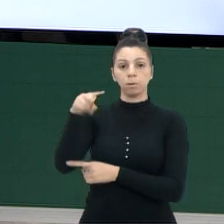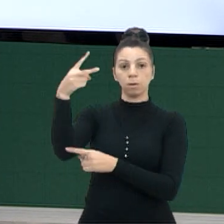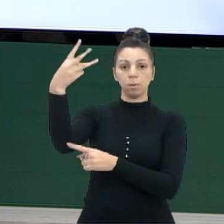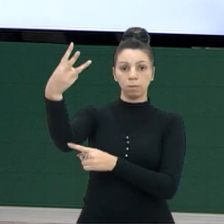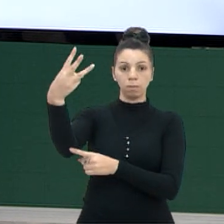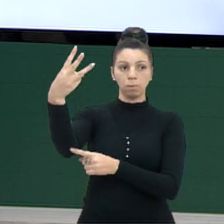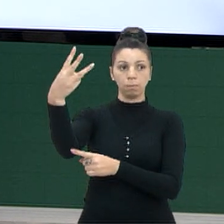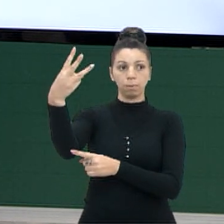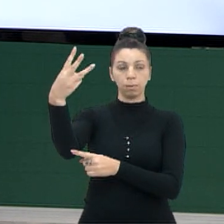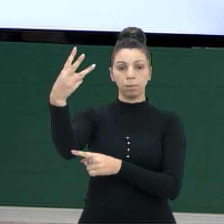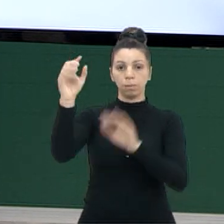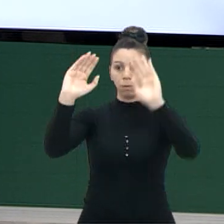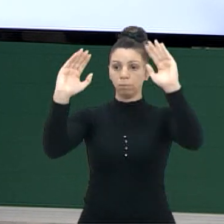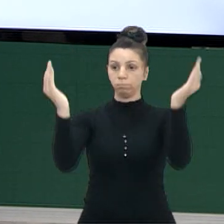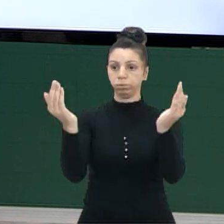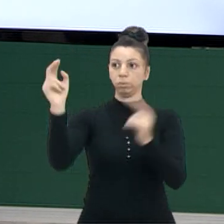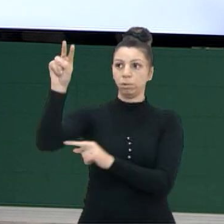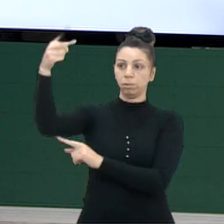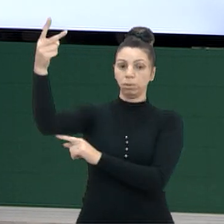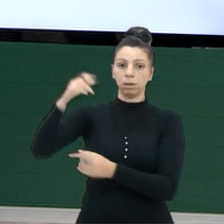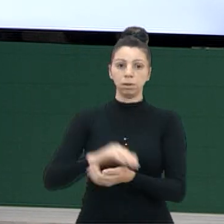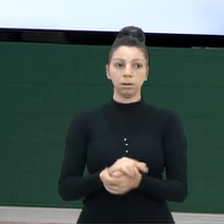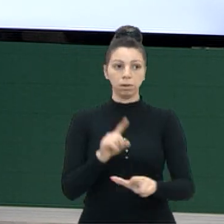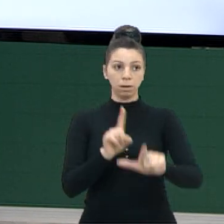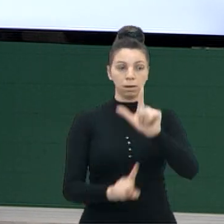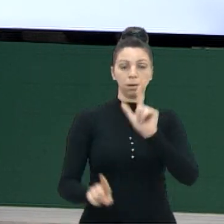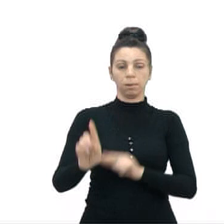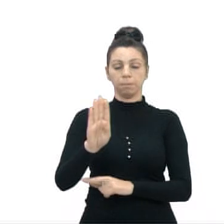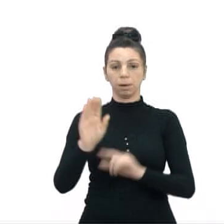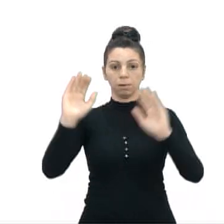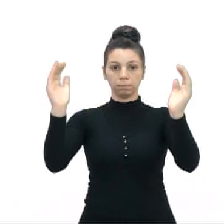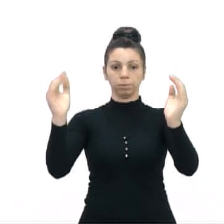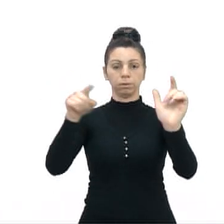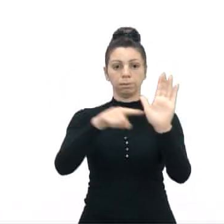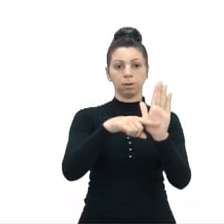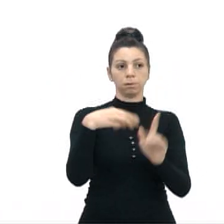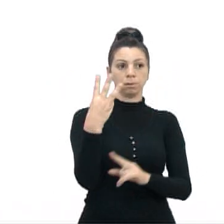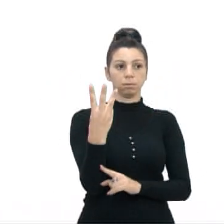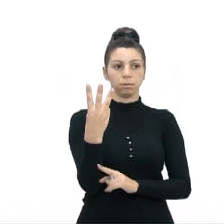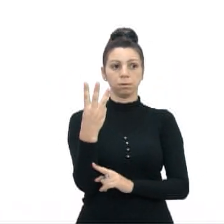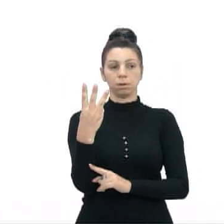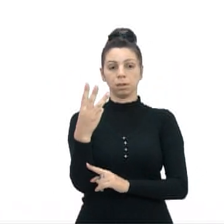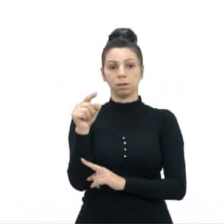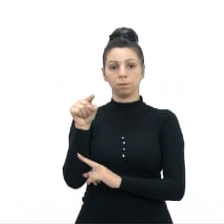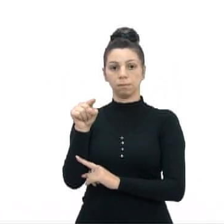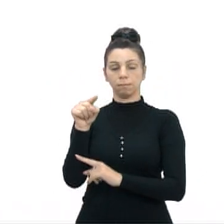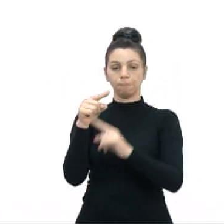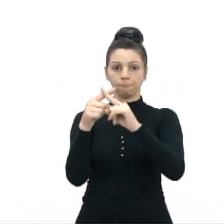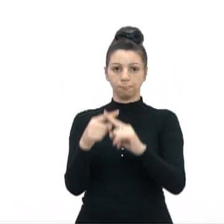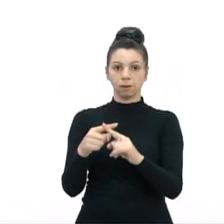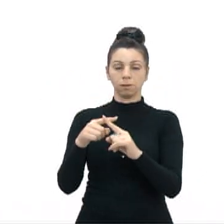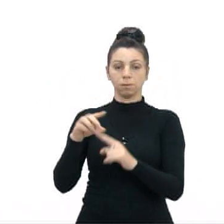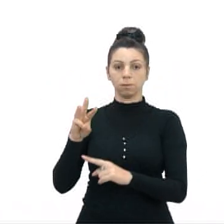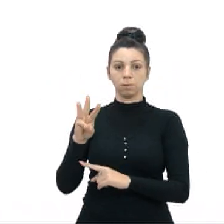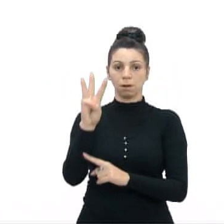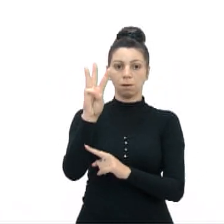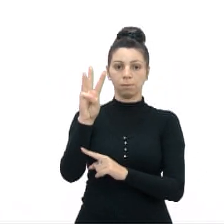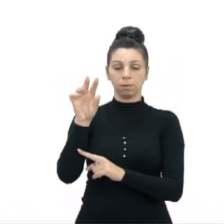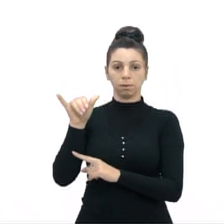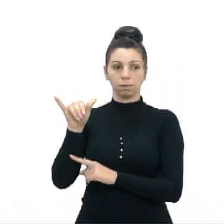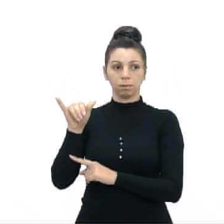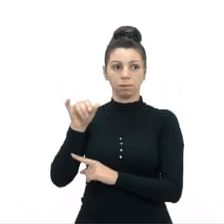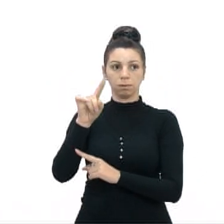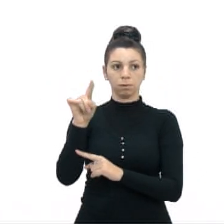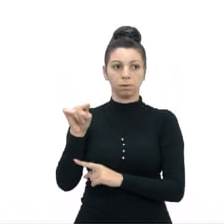quadrado e letra B, menos 3 vezes wz ao cubo elevado ao cubo. Vejam, vocês podem fazer